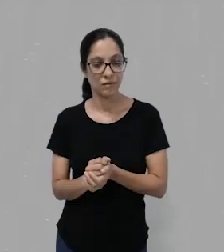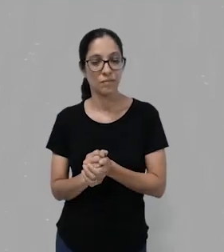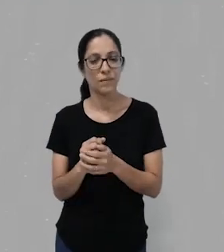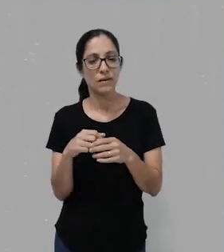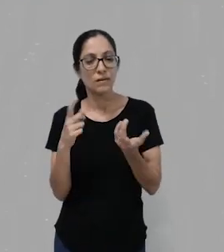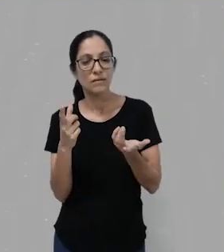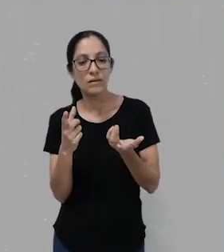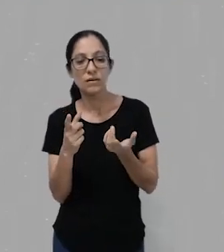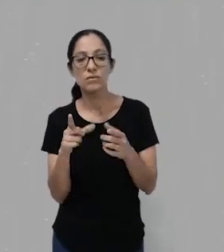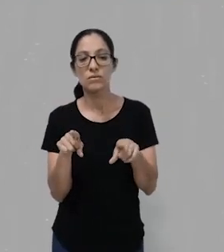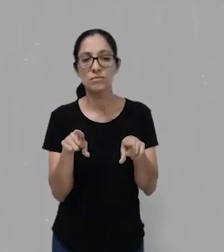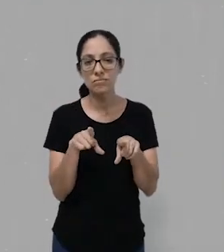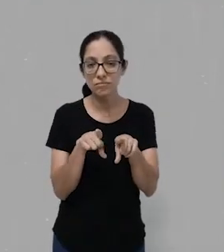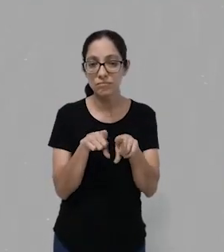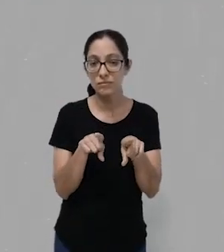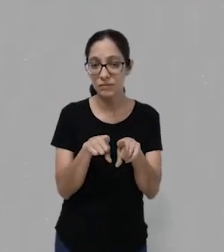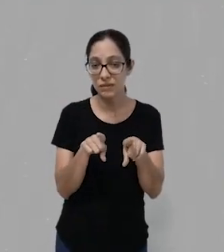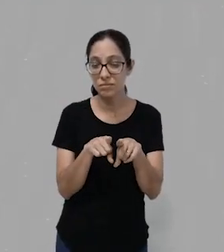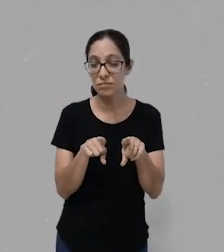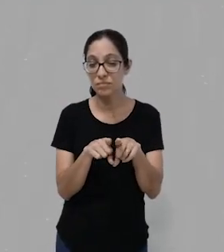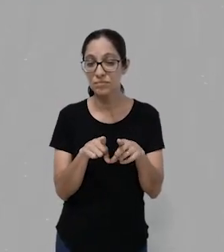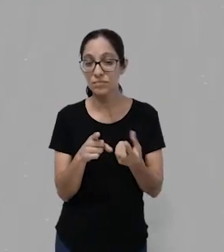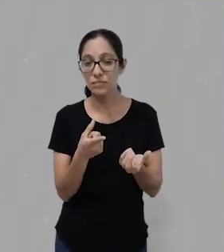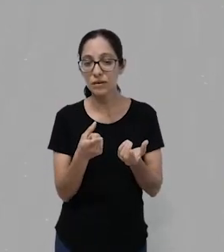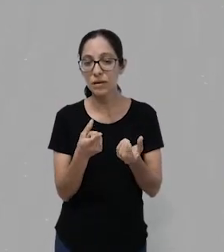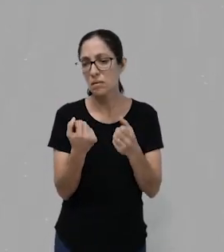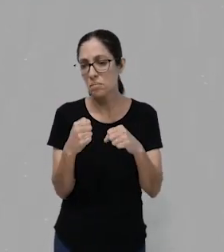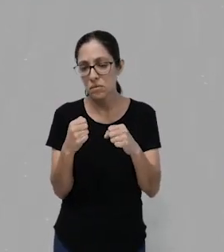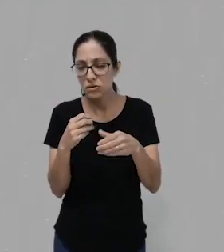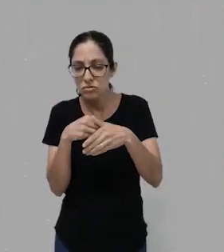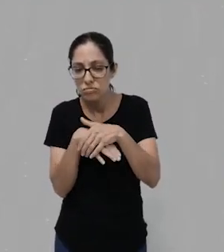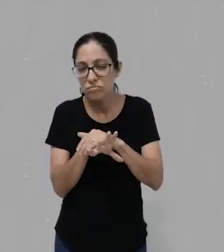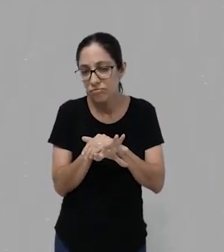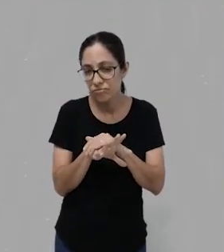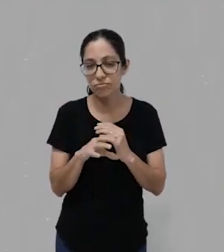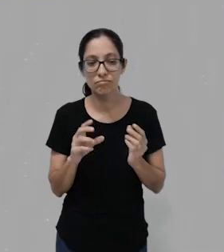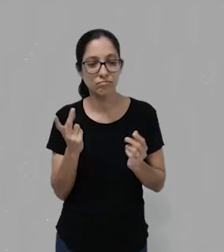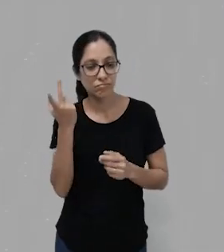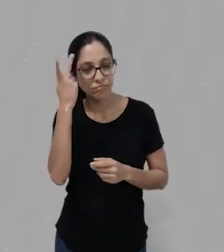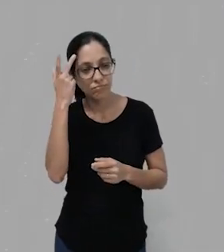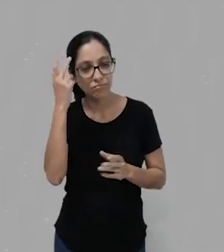pequena, por ela ser de fácil armazenamento.